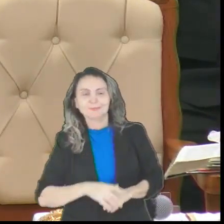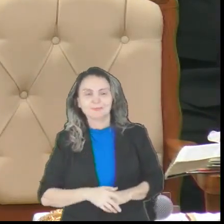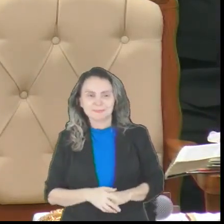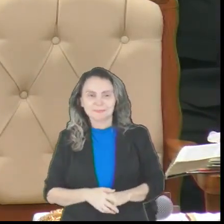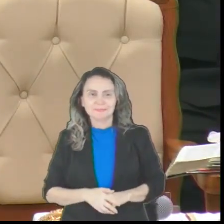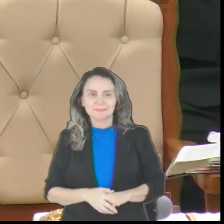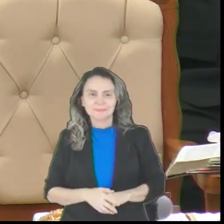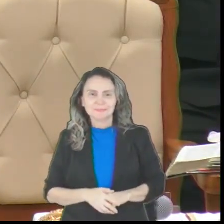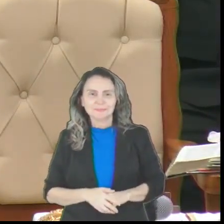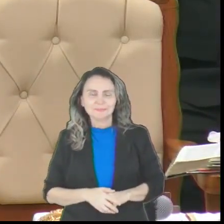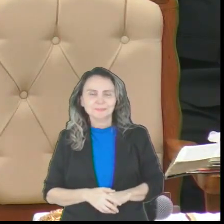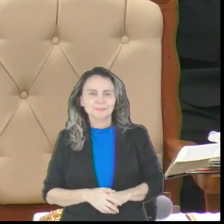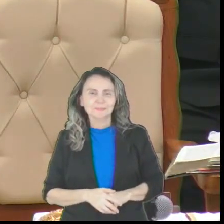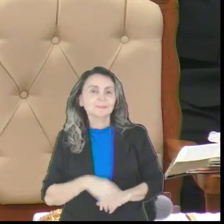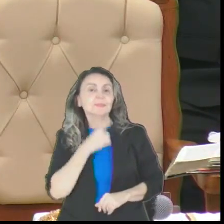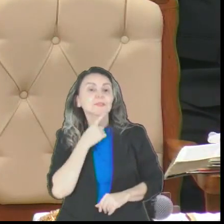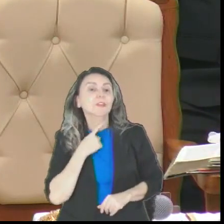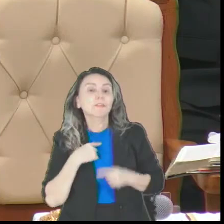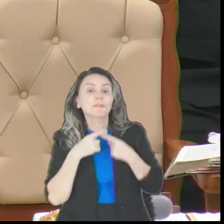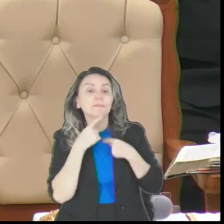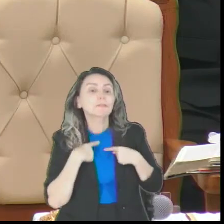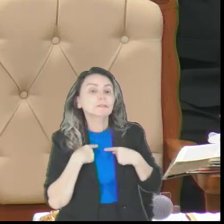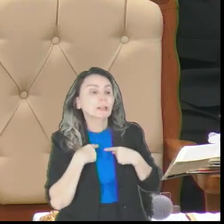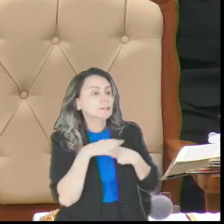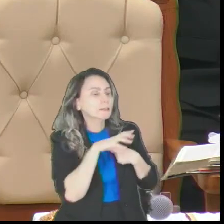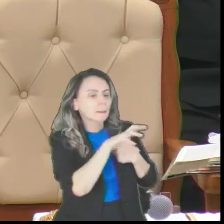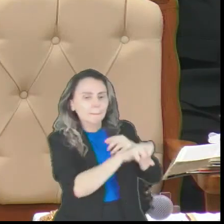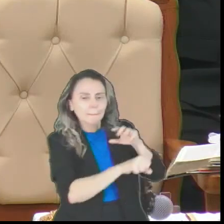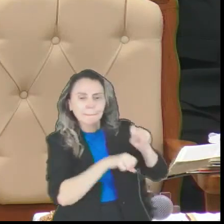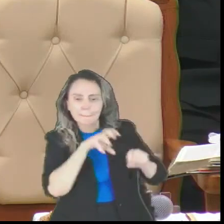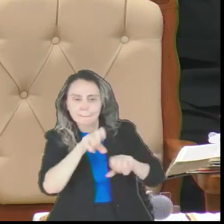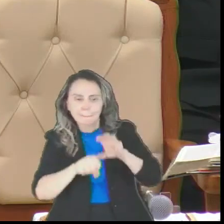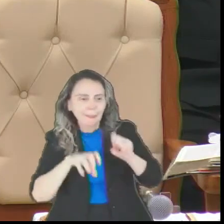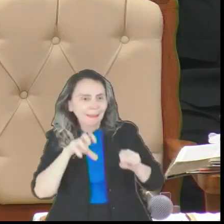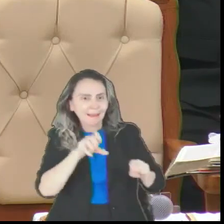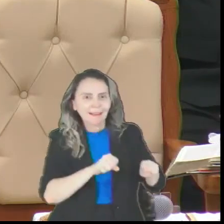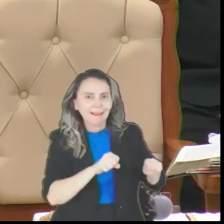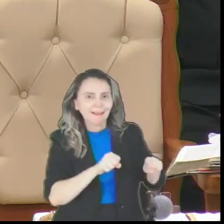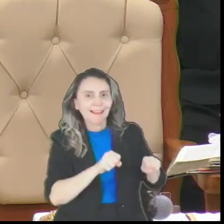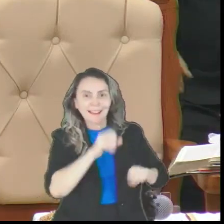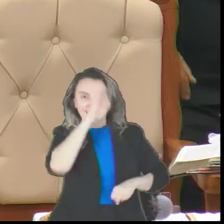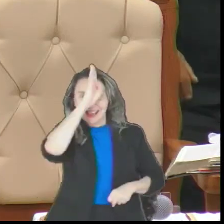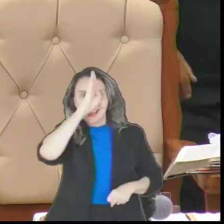e pegar tudo que a gente quer, irmãos, sem pagar. Seria muito bom.